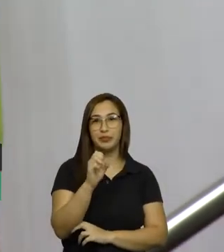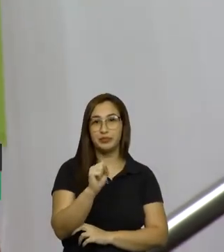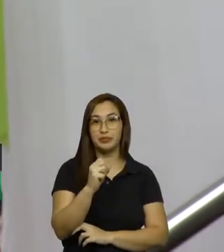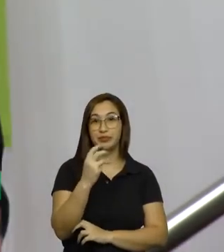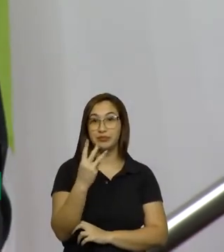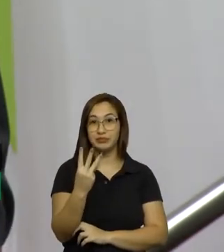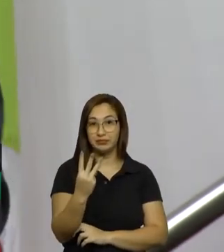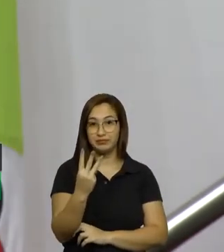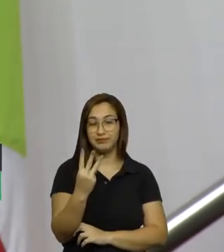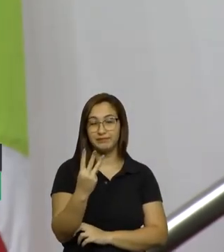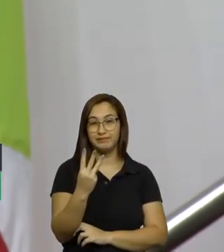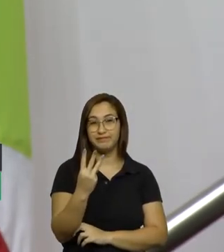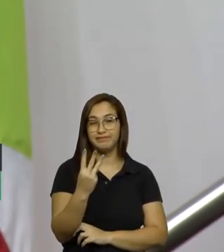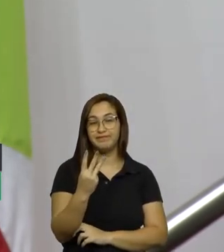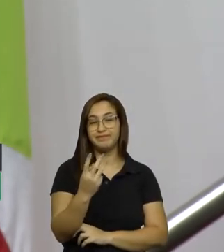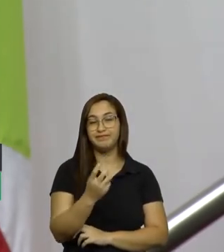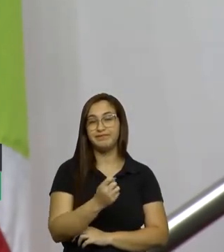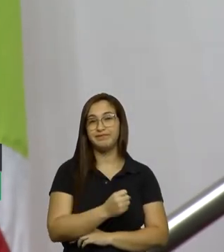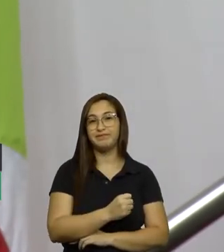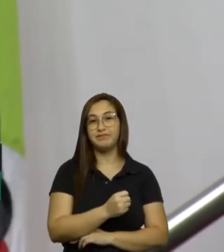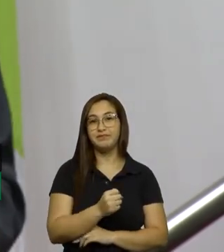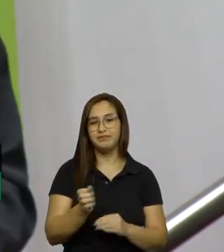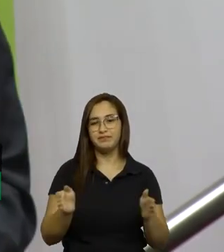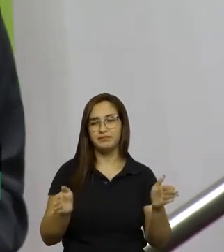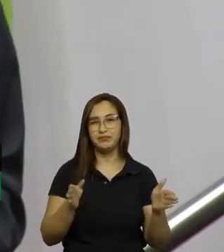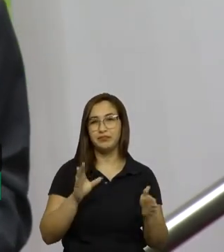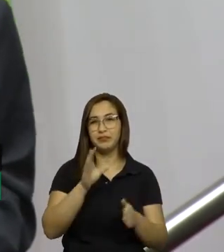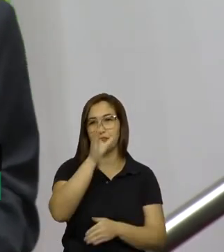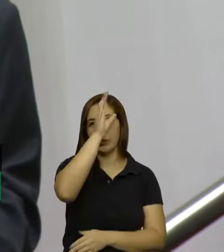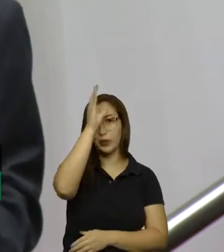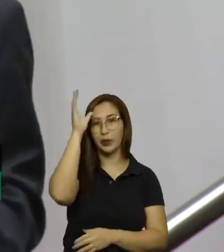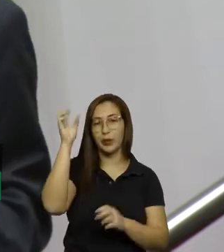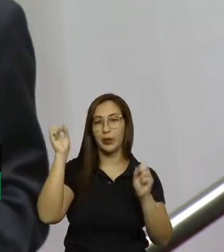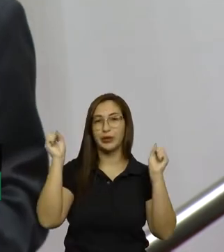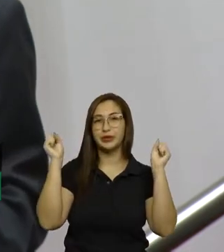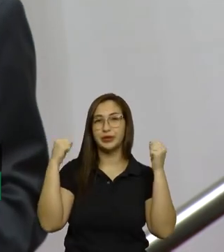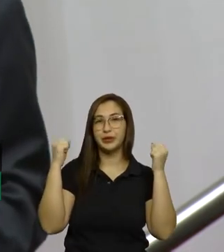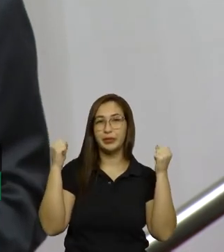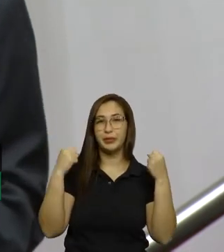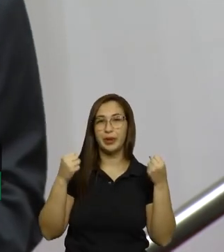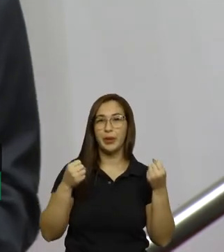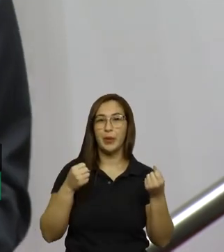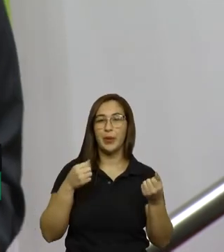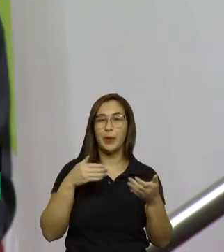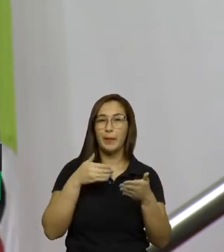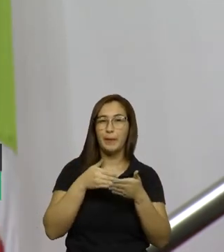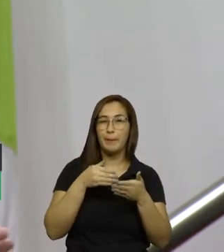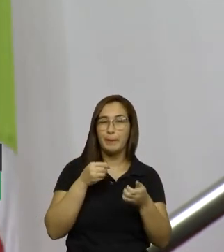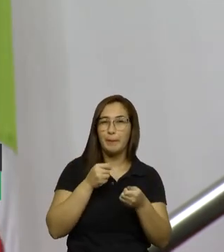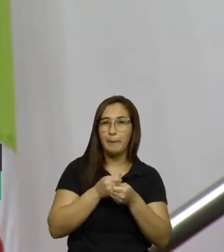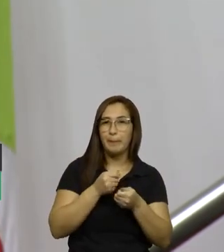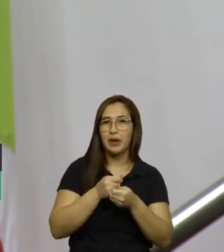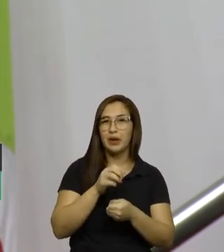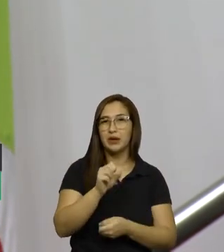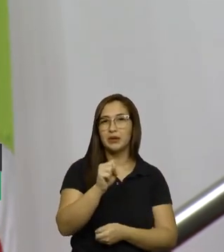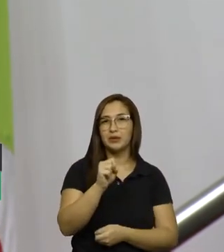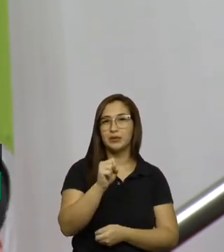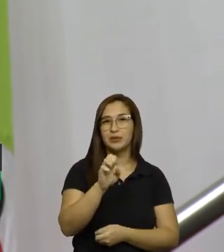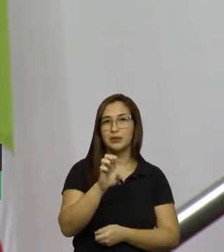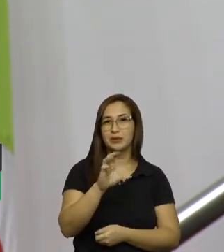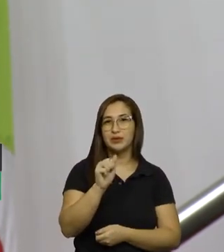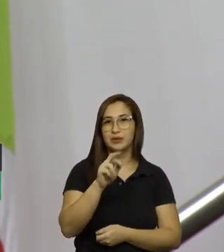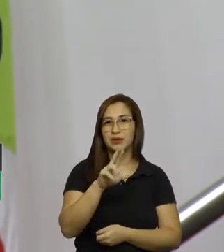SC-283, especialmente no trecho Concórdia-Chapecó, passando por Seara. Todo dia alguém diz,